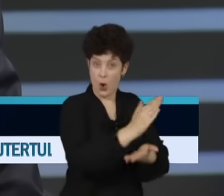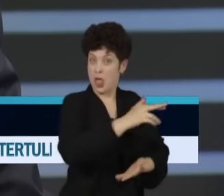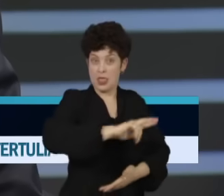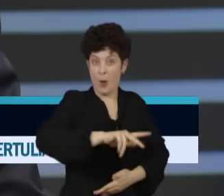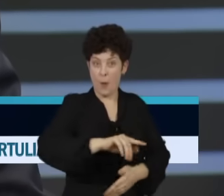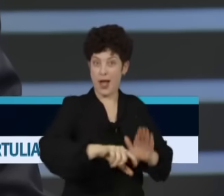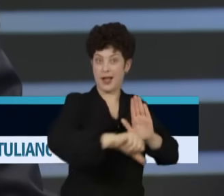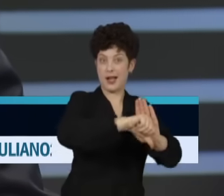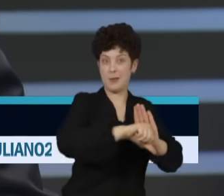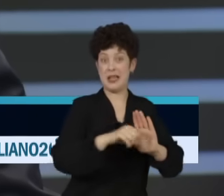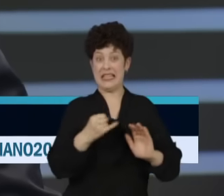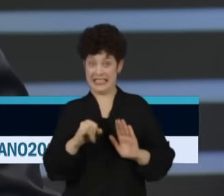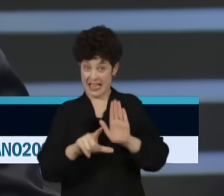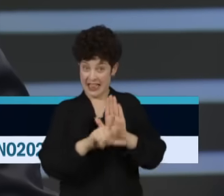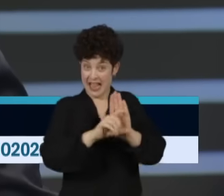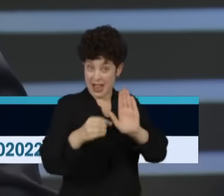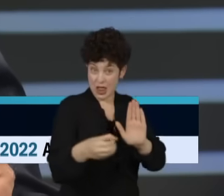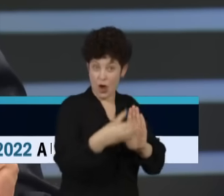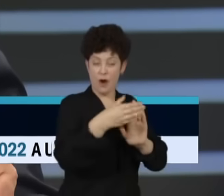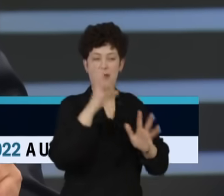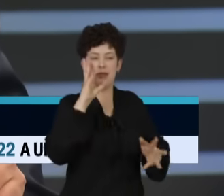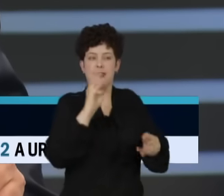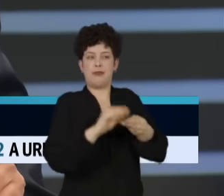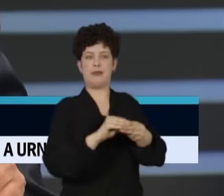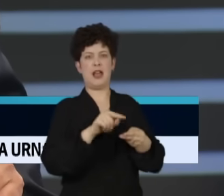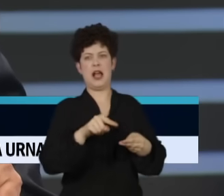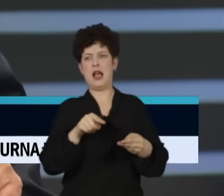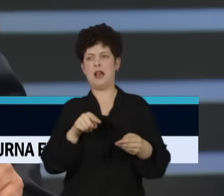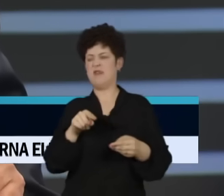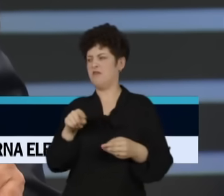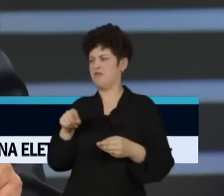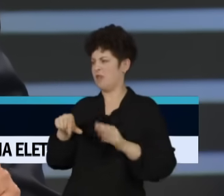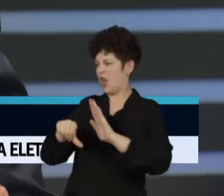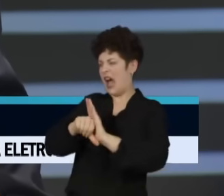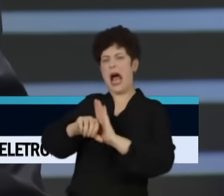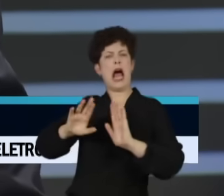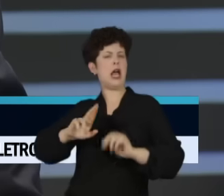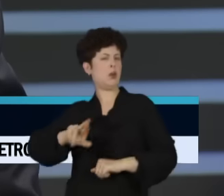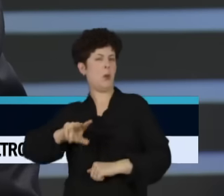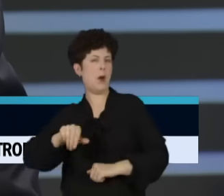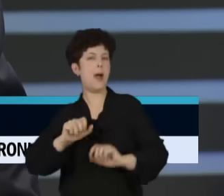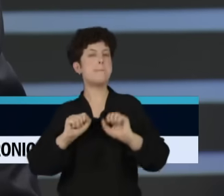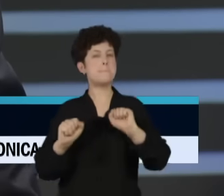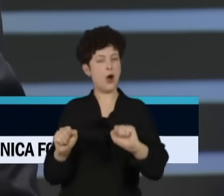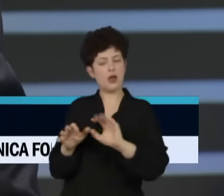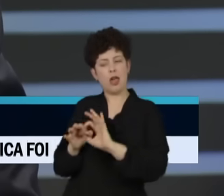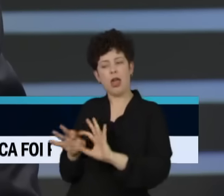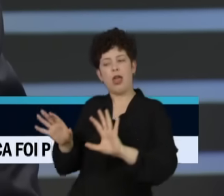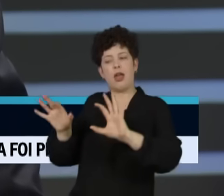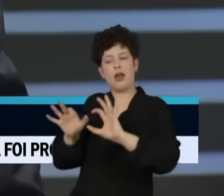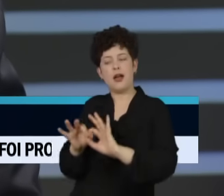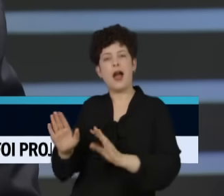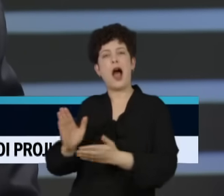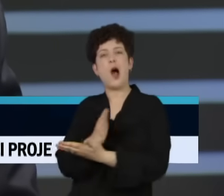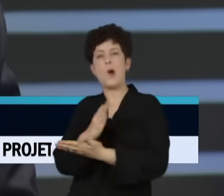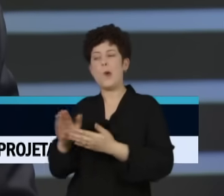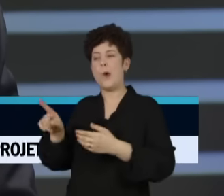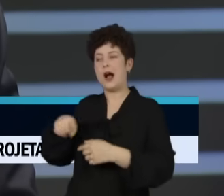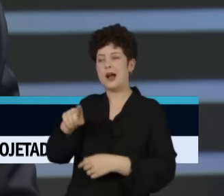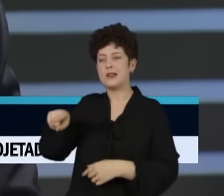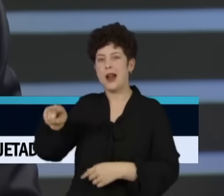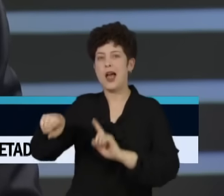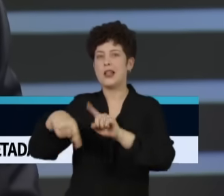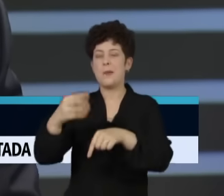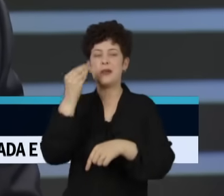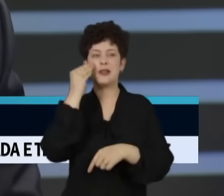fatos, se a nova lei de improbidade entendeu que aquilo não é mais crime, poderão haver ações reccisórias para depois